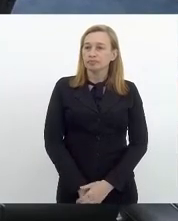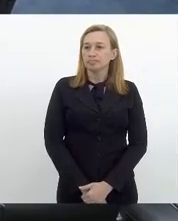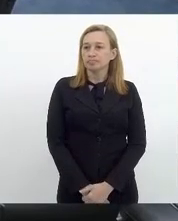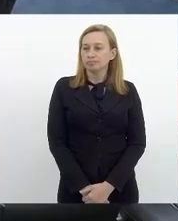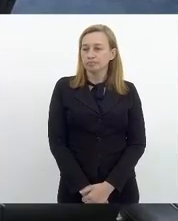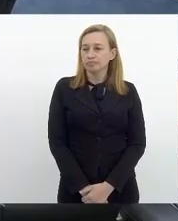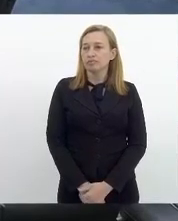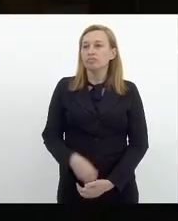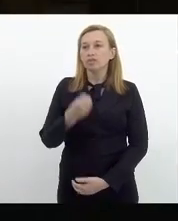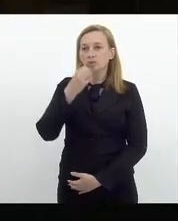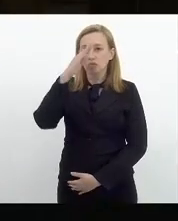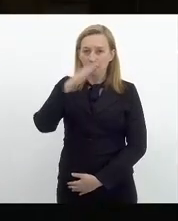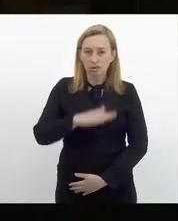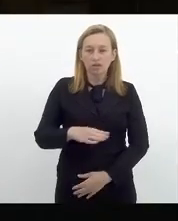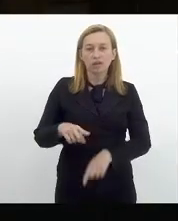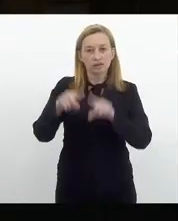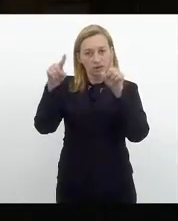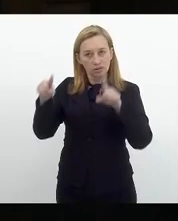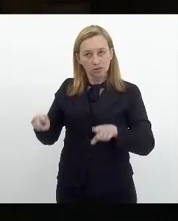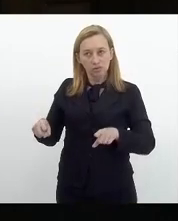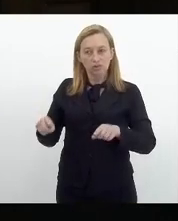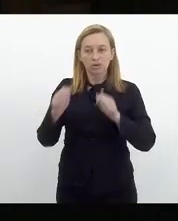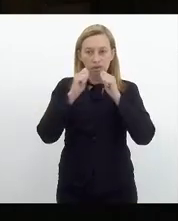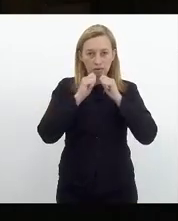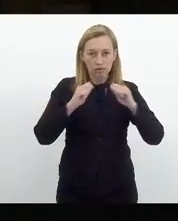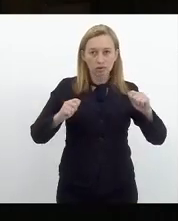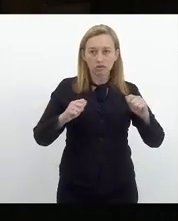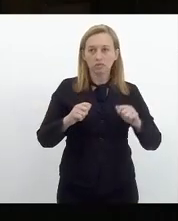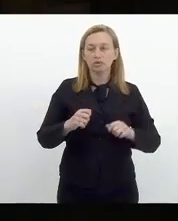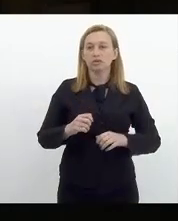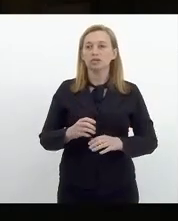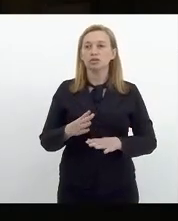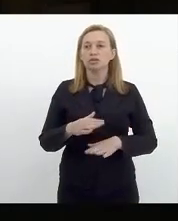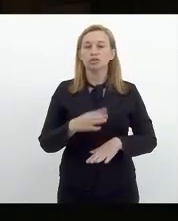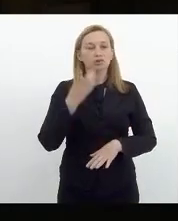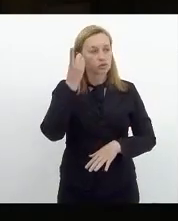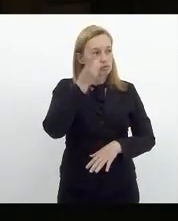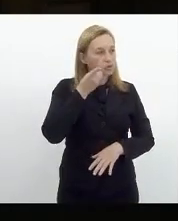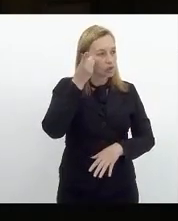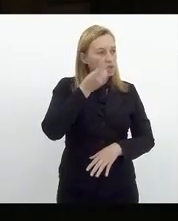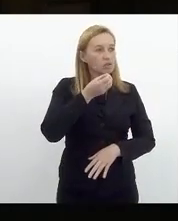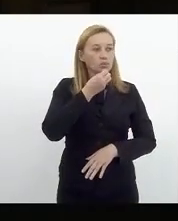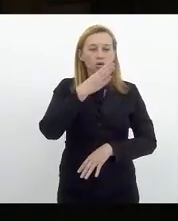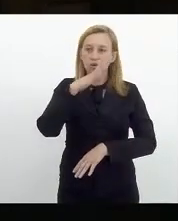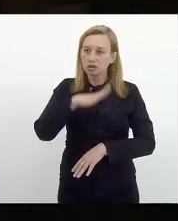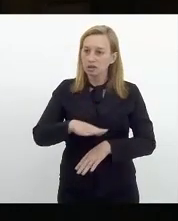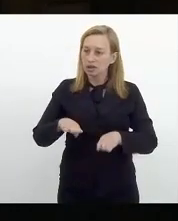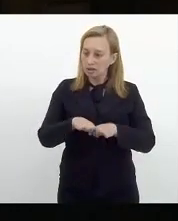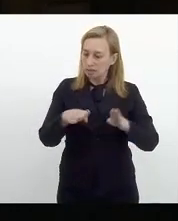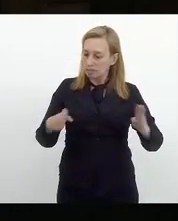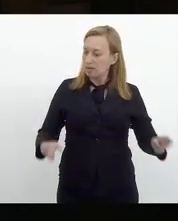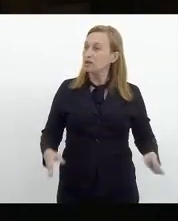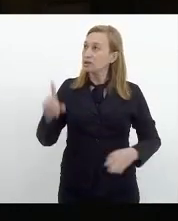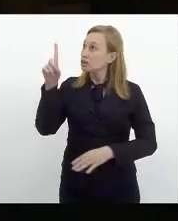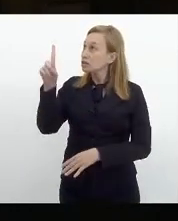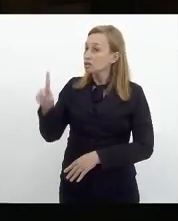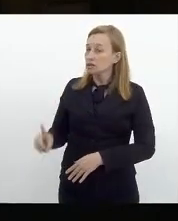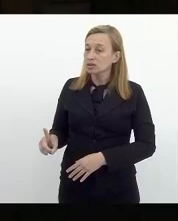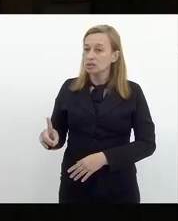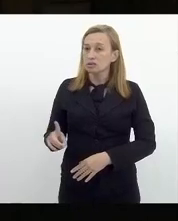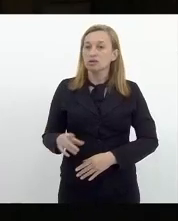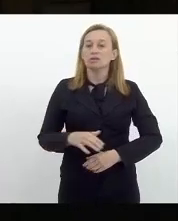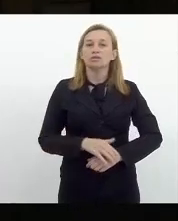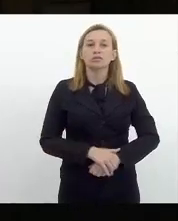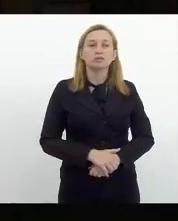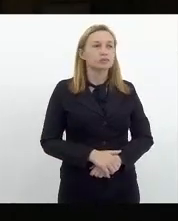Oi boa tarde aos servidores Assessoria aqui dos gabinetes Boa tarde a mesa que comprimento a partir da